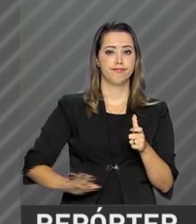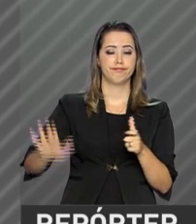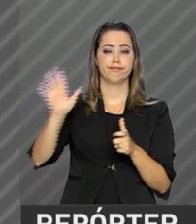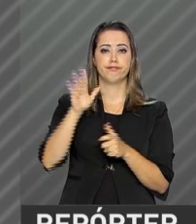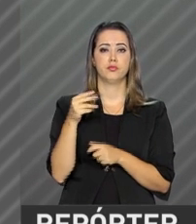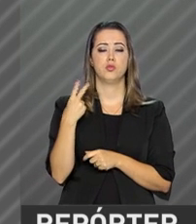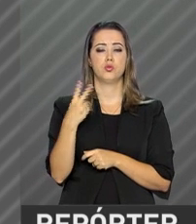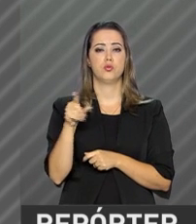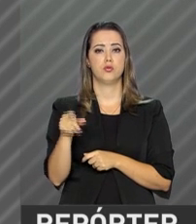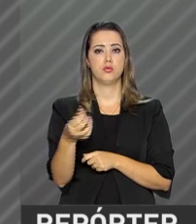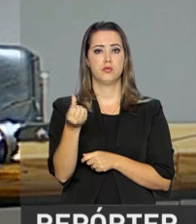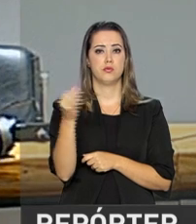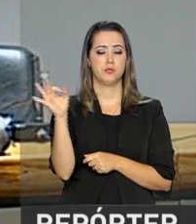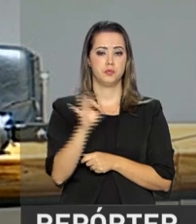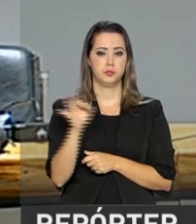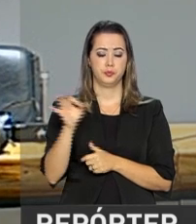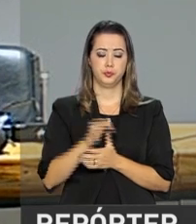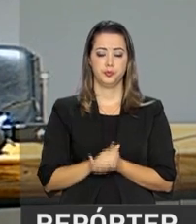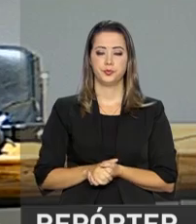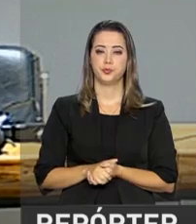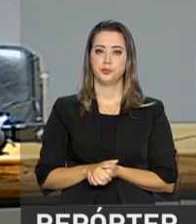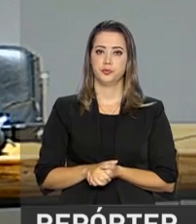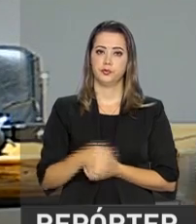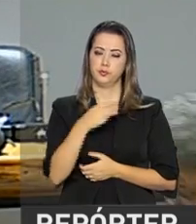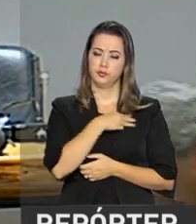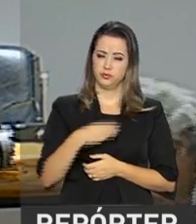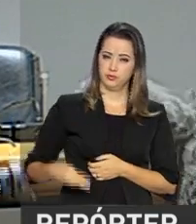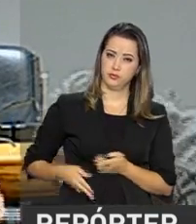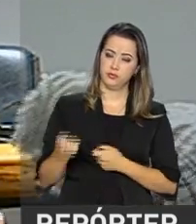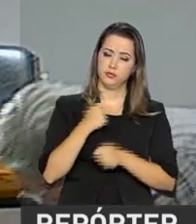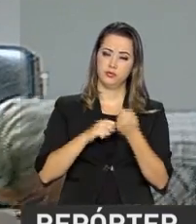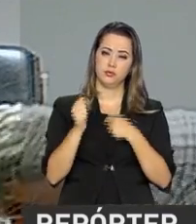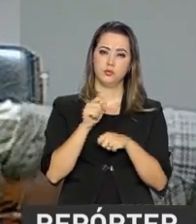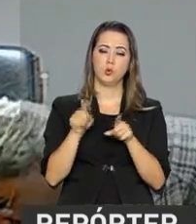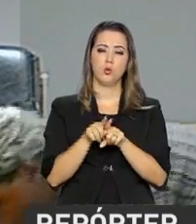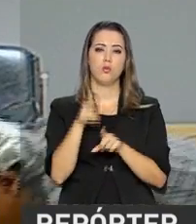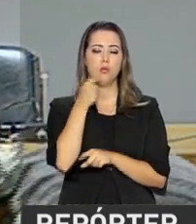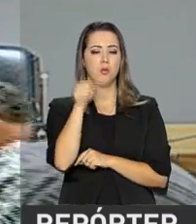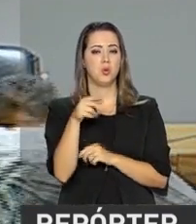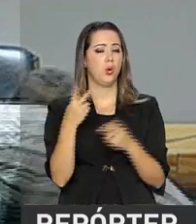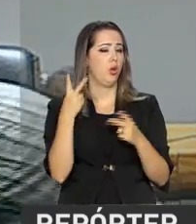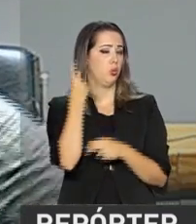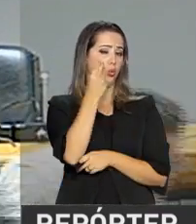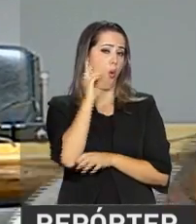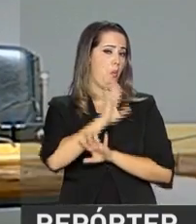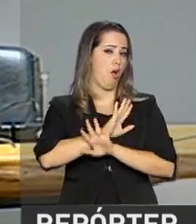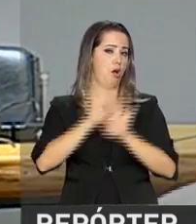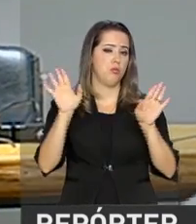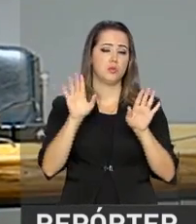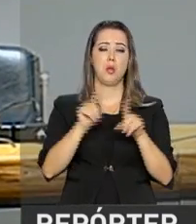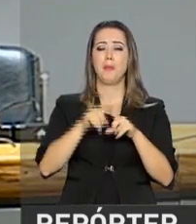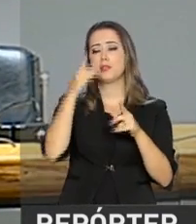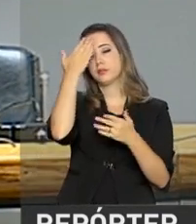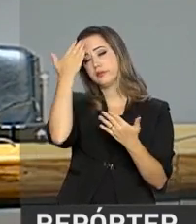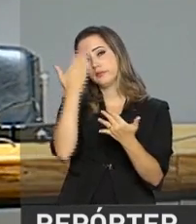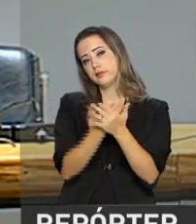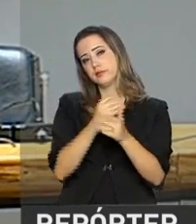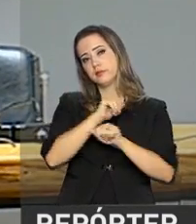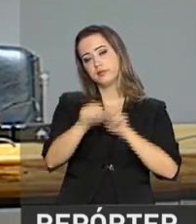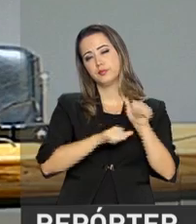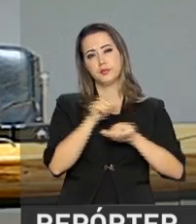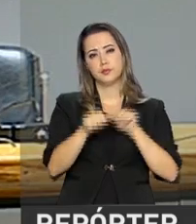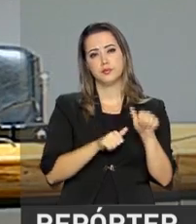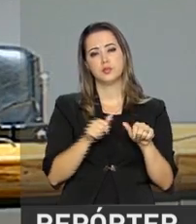2,6 por cento o ministro henrique meirelles disse que é uma avaliação normal e que está otimista em relação à mudança